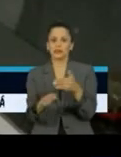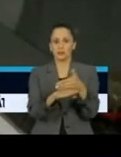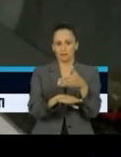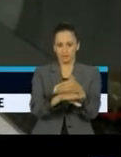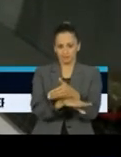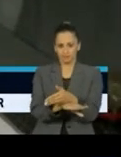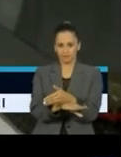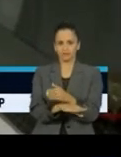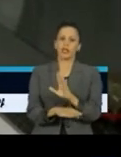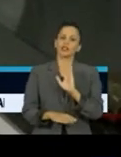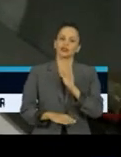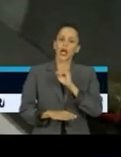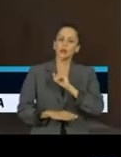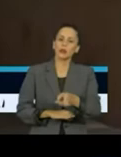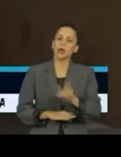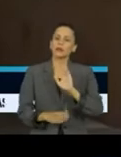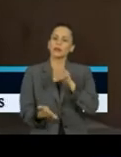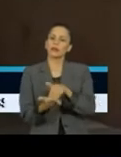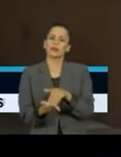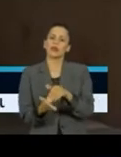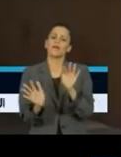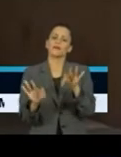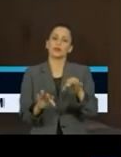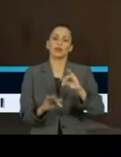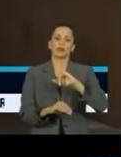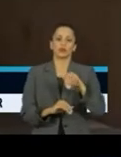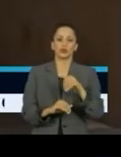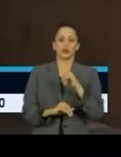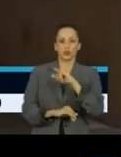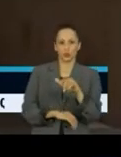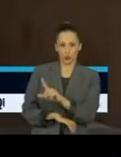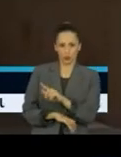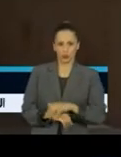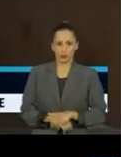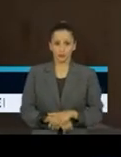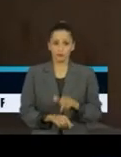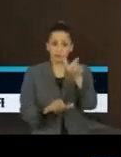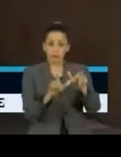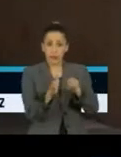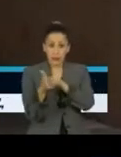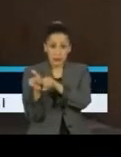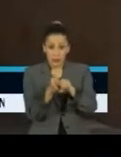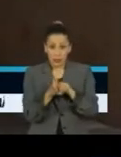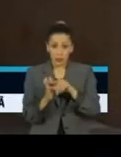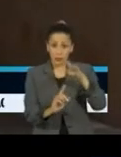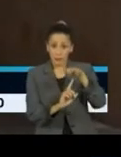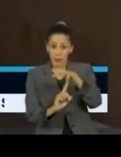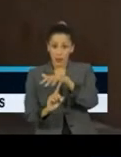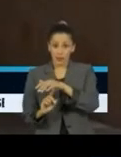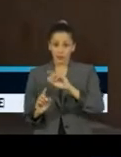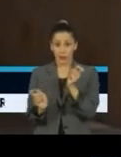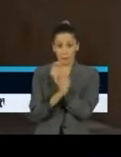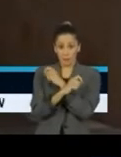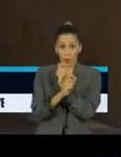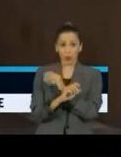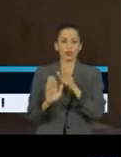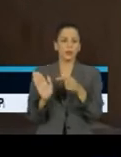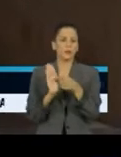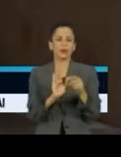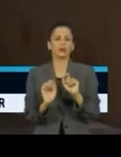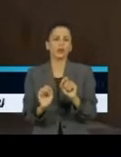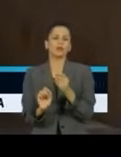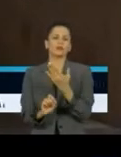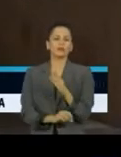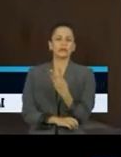sair até o final de julho. Segundo os pesquisadores da PUC do Paraná, há pelo mundo mais de 30 estudos clínicos